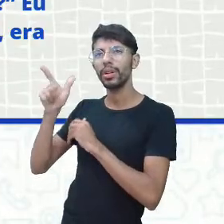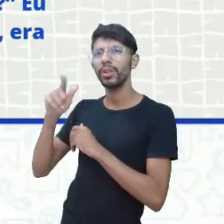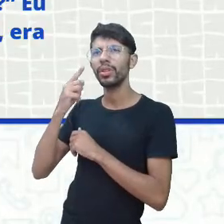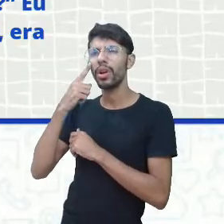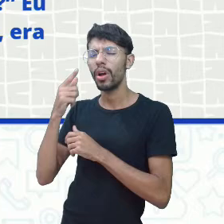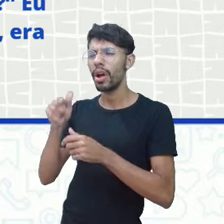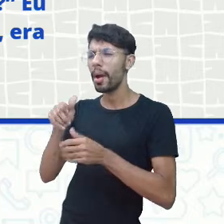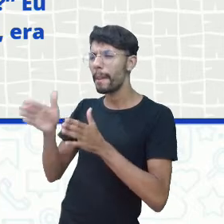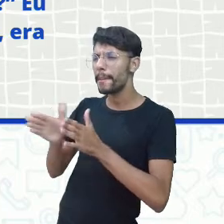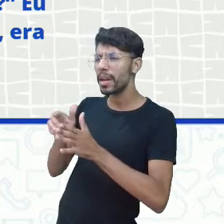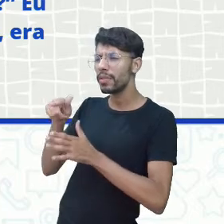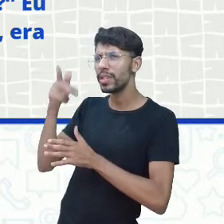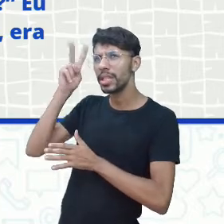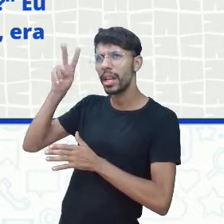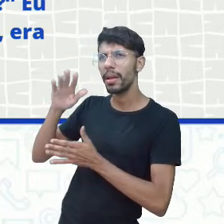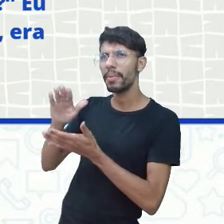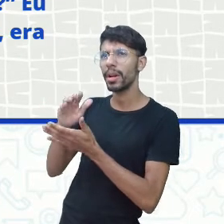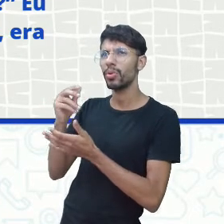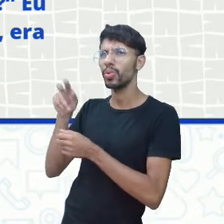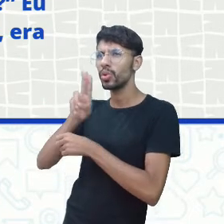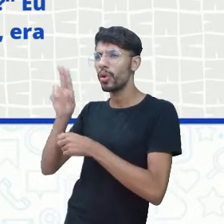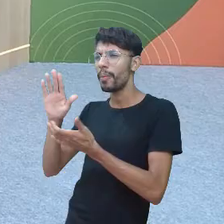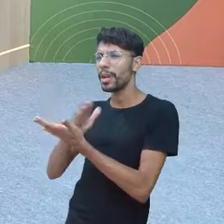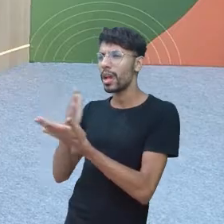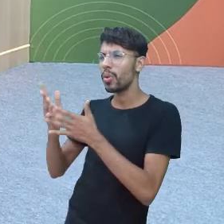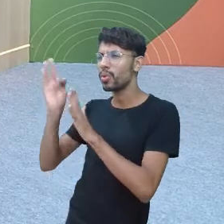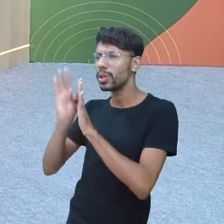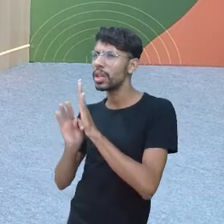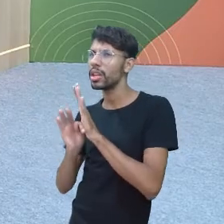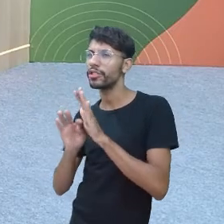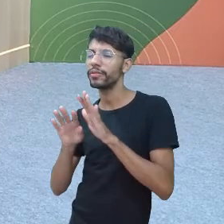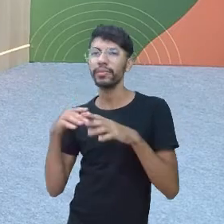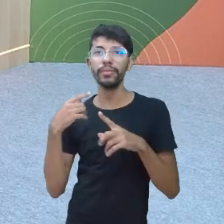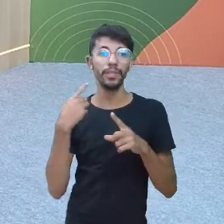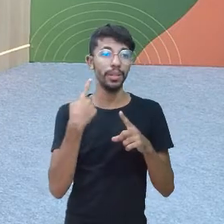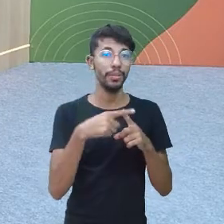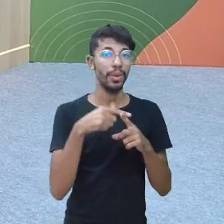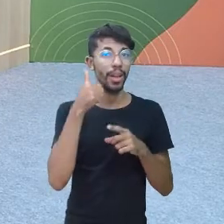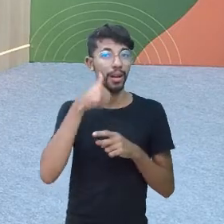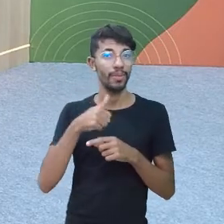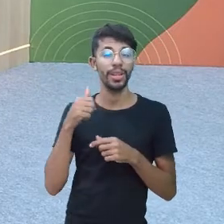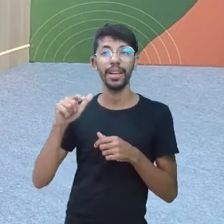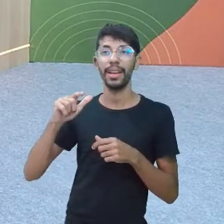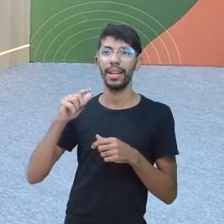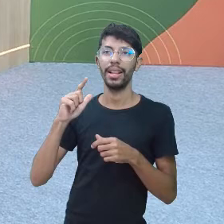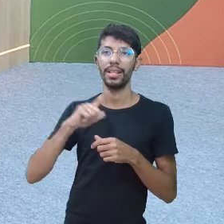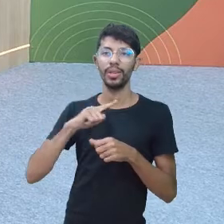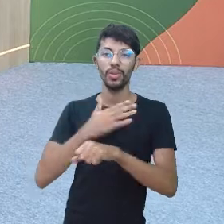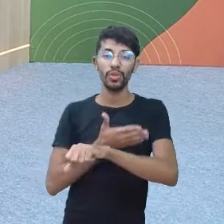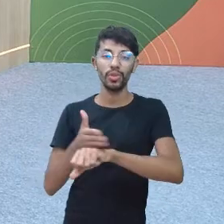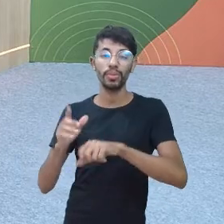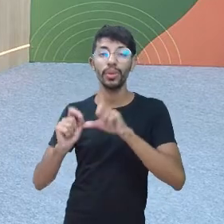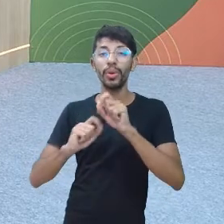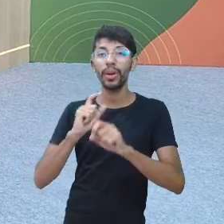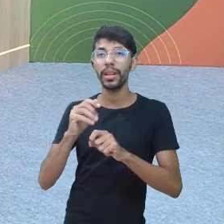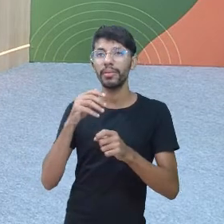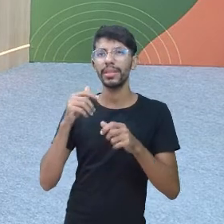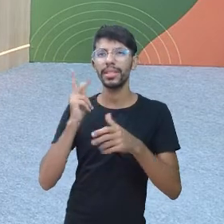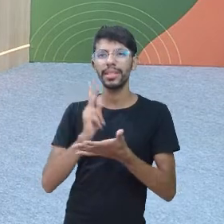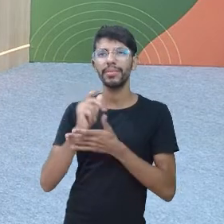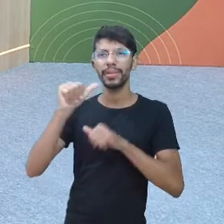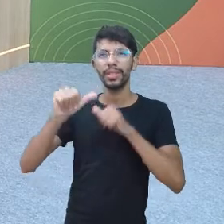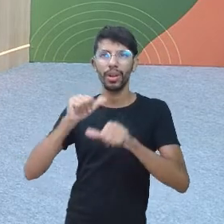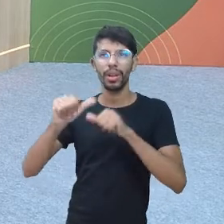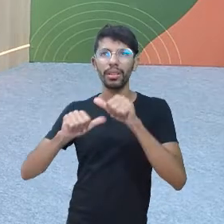de alguma produção? Porque Clarice tinha o hábito de trocar muito os títulos dos livros. Então, ele faz essa pergunta com base nisso.